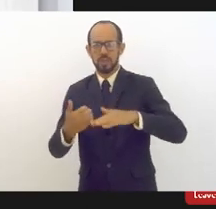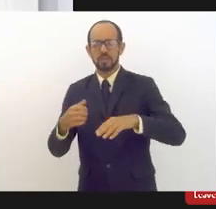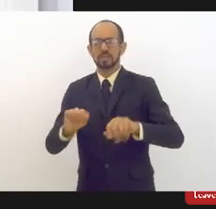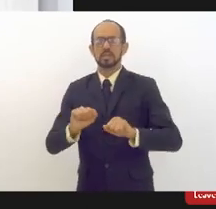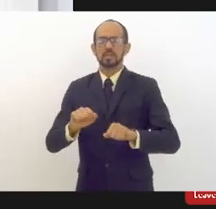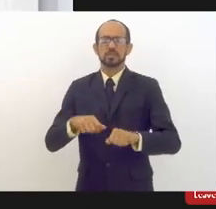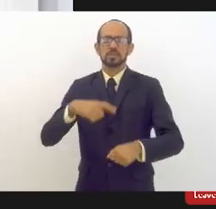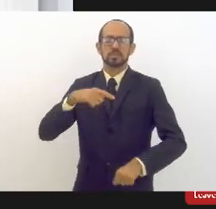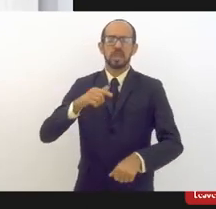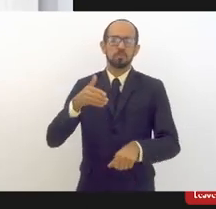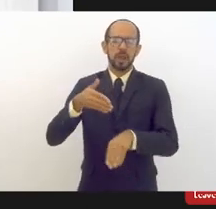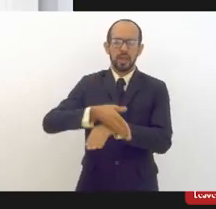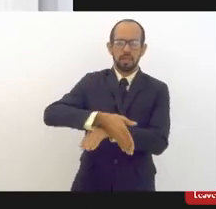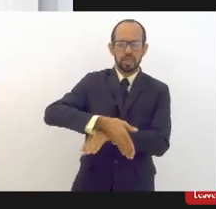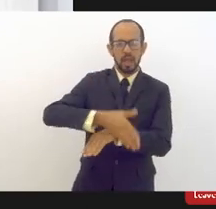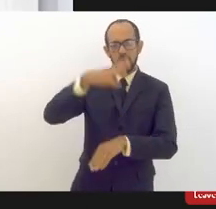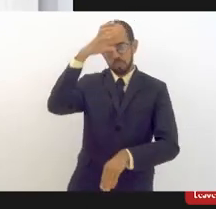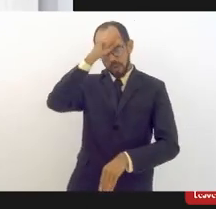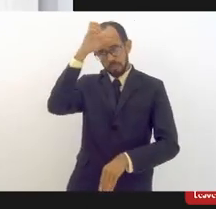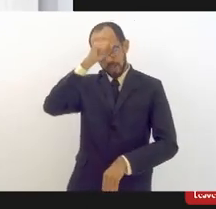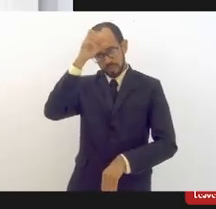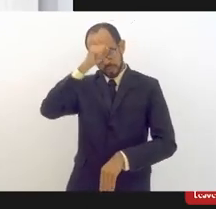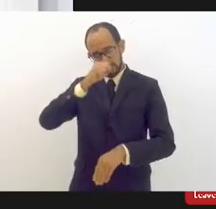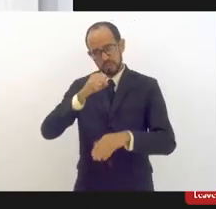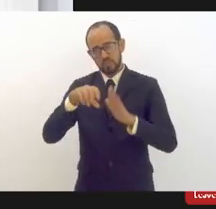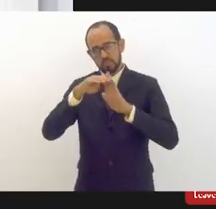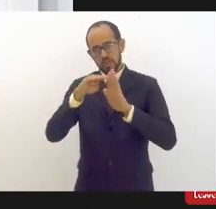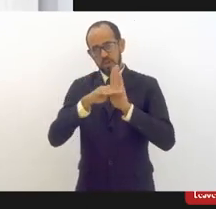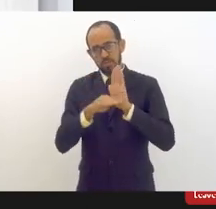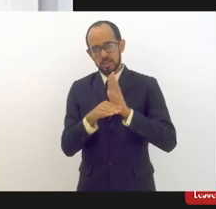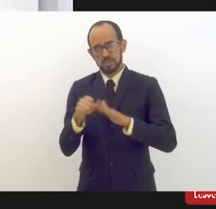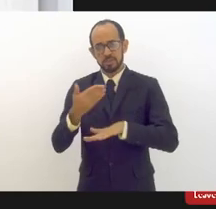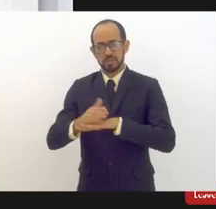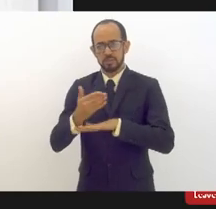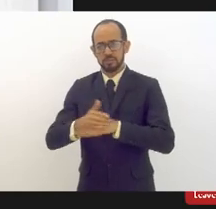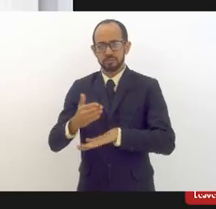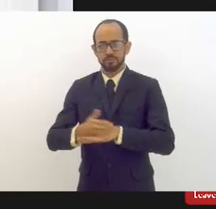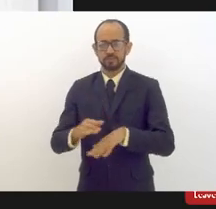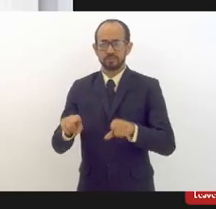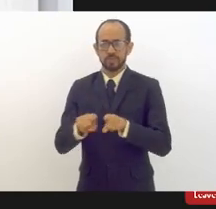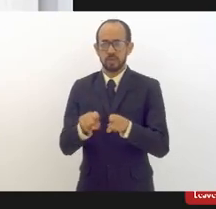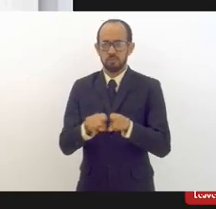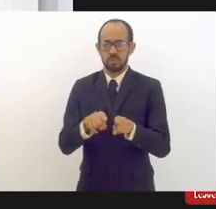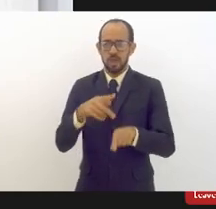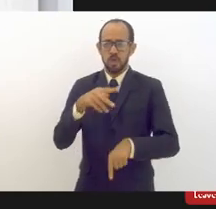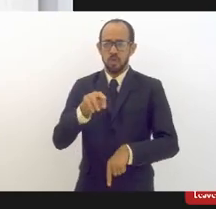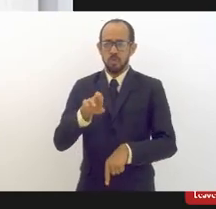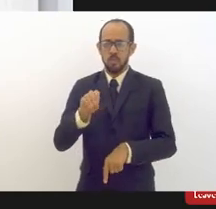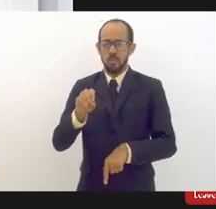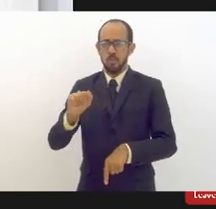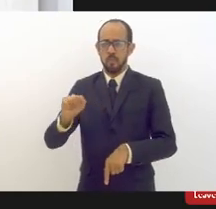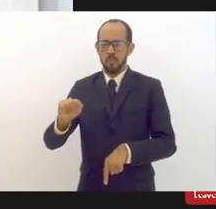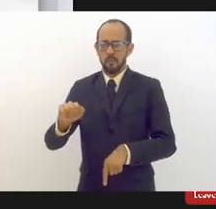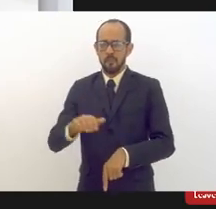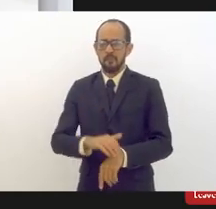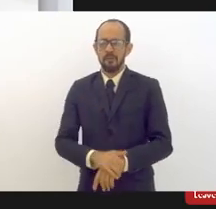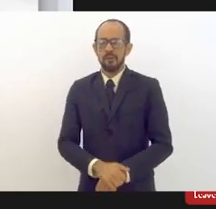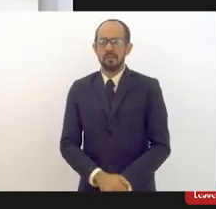através de Jovem Aprendiz ou programas de estágios, e o projeto PRO também faz essa integração do trabalho.